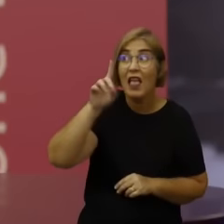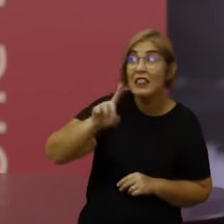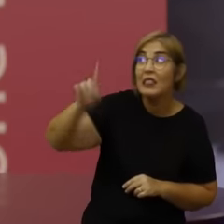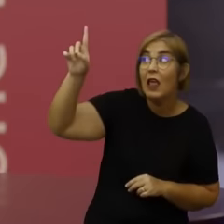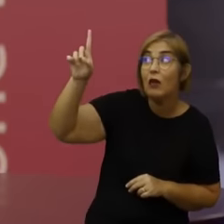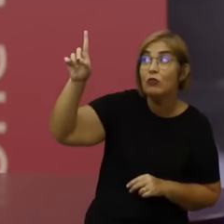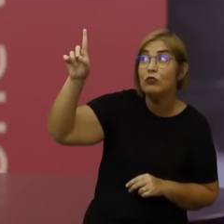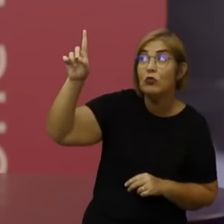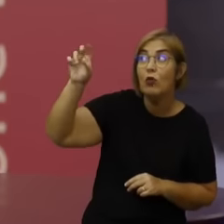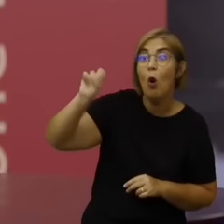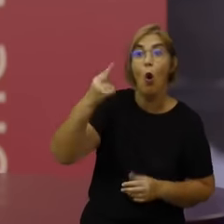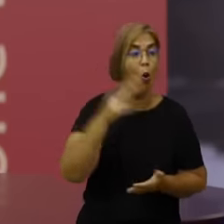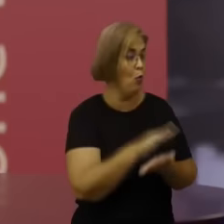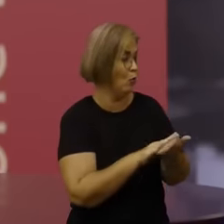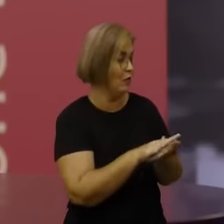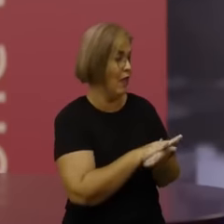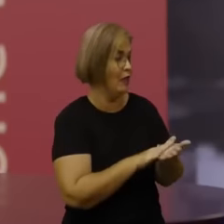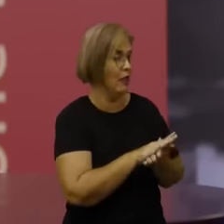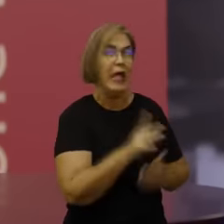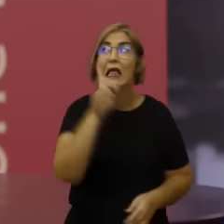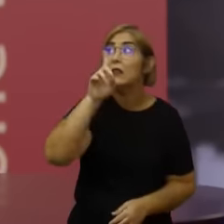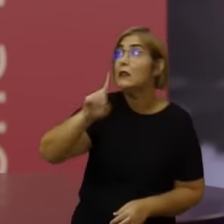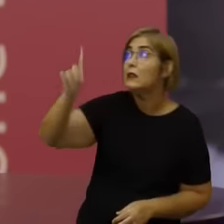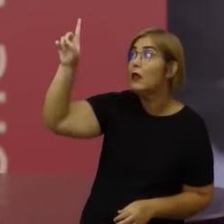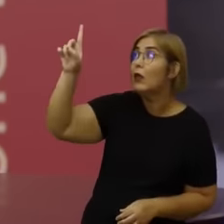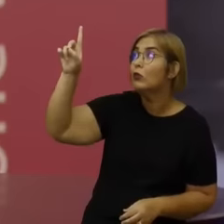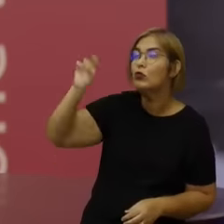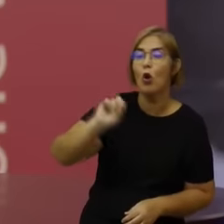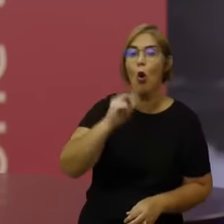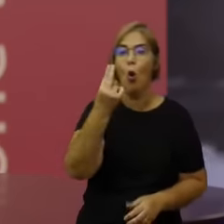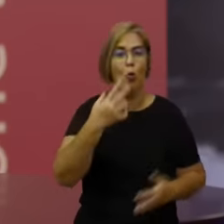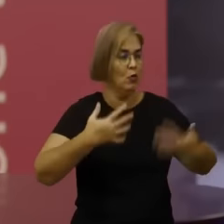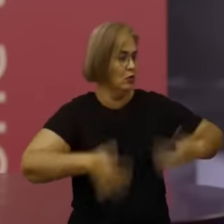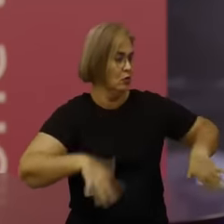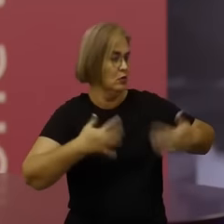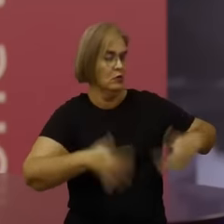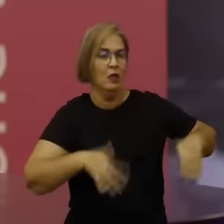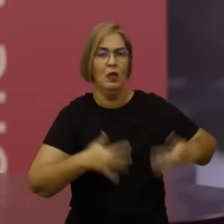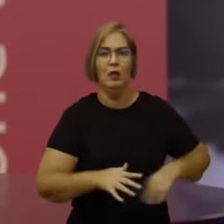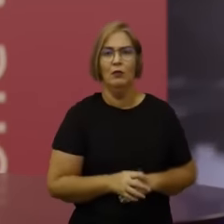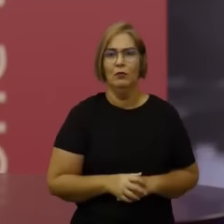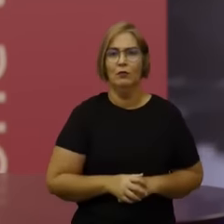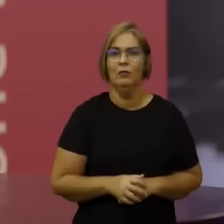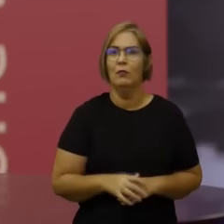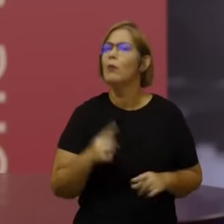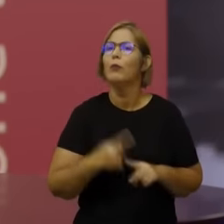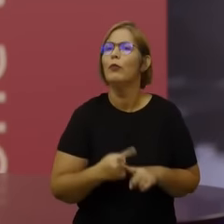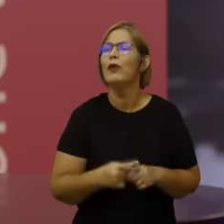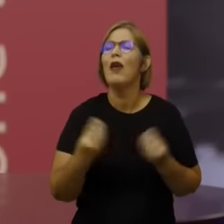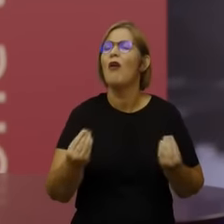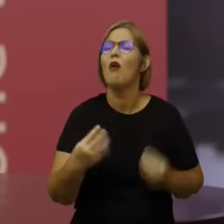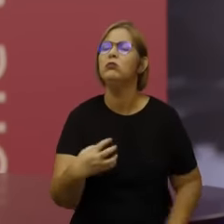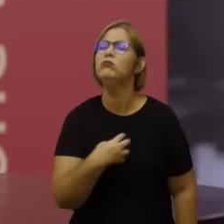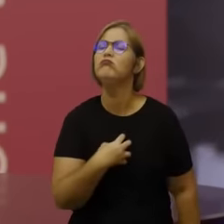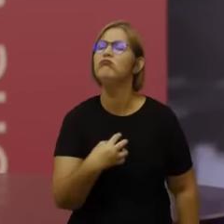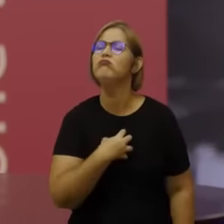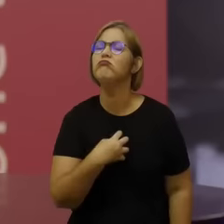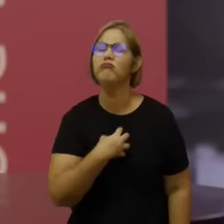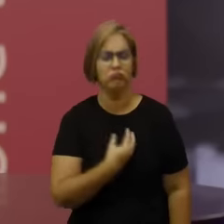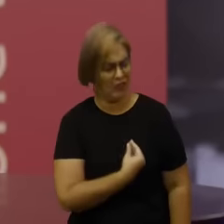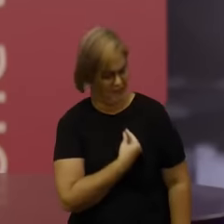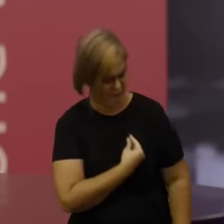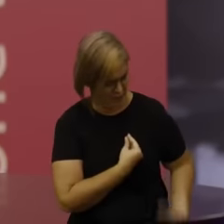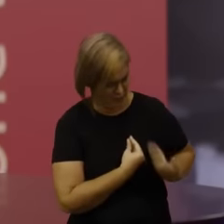porque nada disso tem sentido, certo? Mesmo quando nós vemos o sentido em realizações que nós